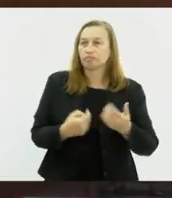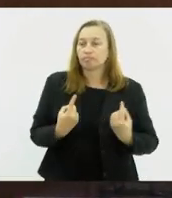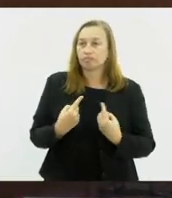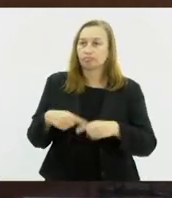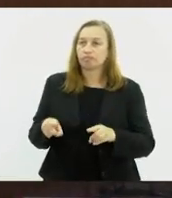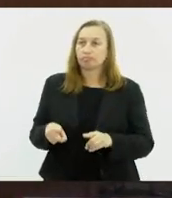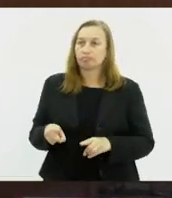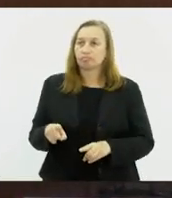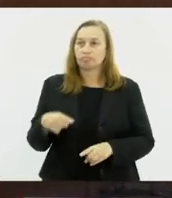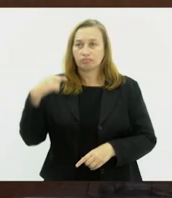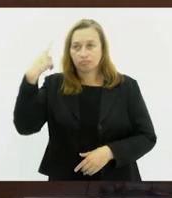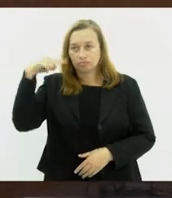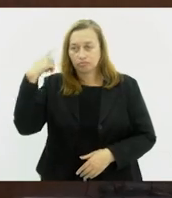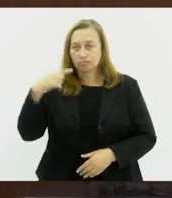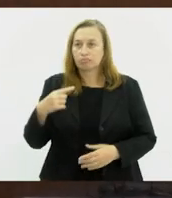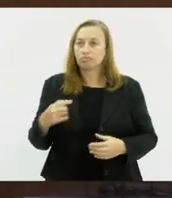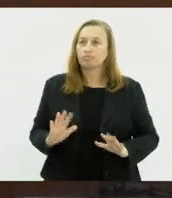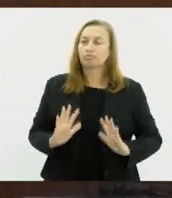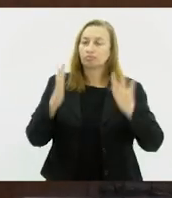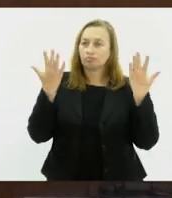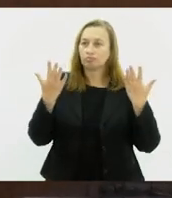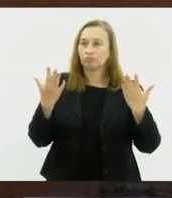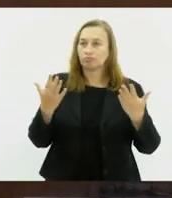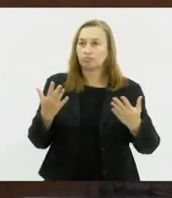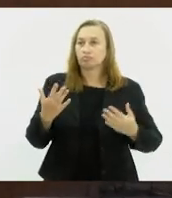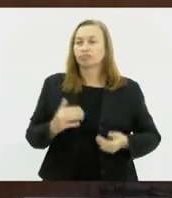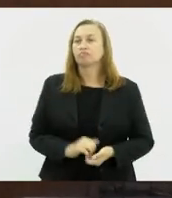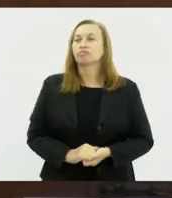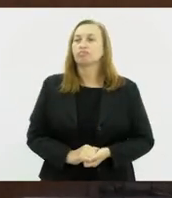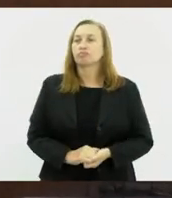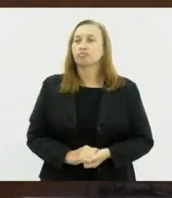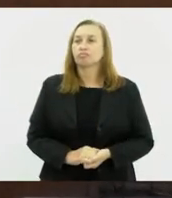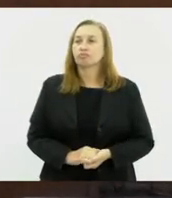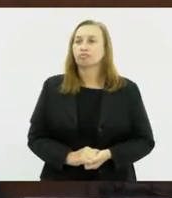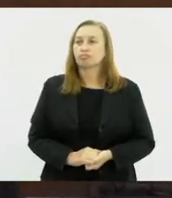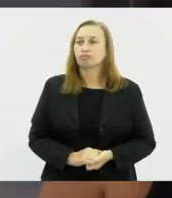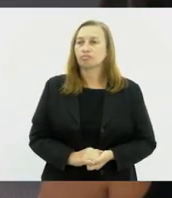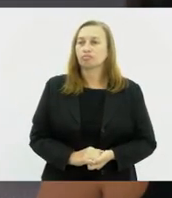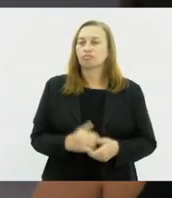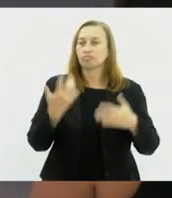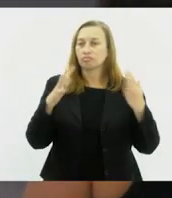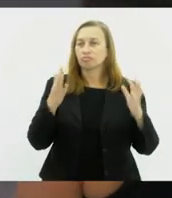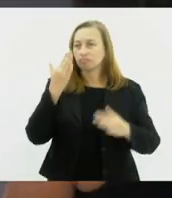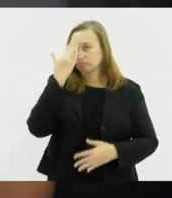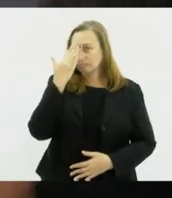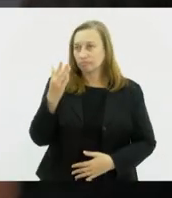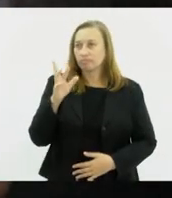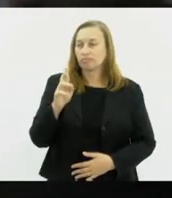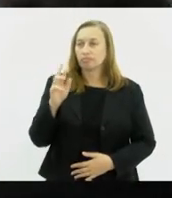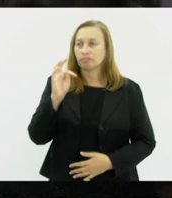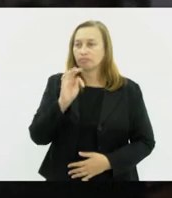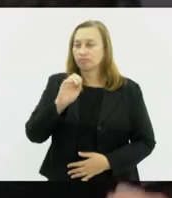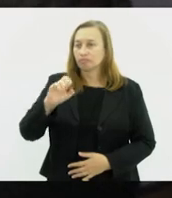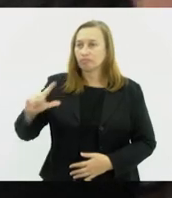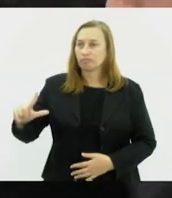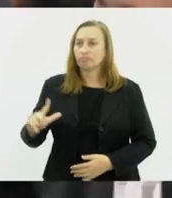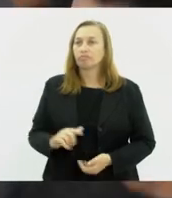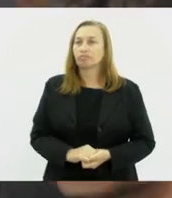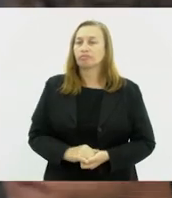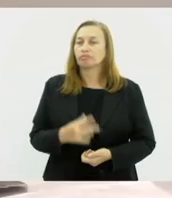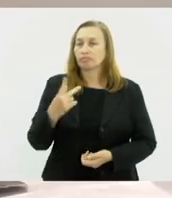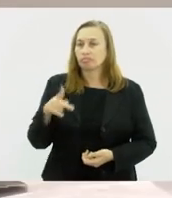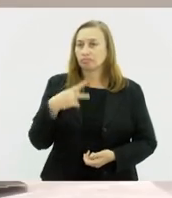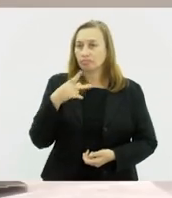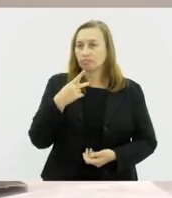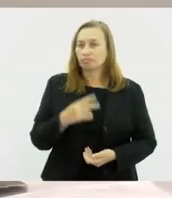viva a redução de danos e viva o movimento antiproibicionista muito bom obrigado Rafael Coelho pelo seu